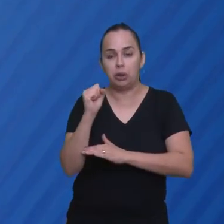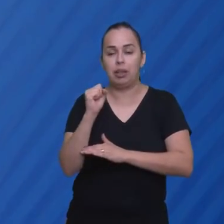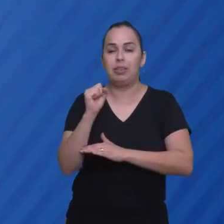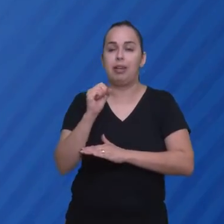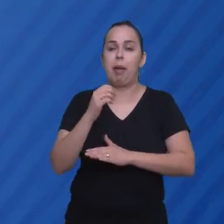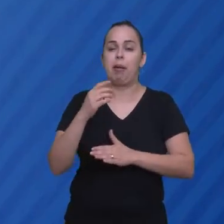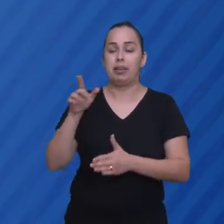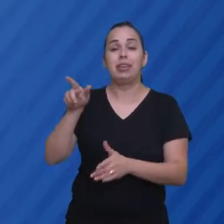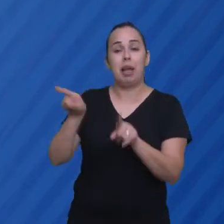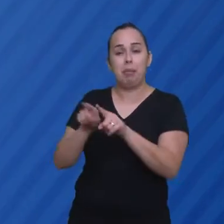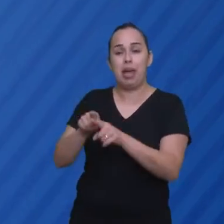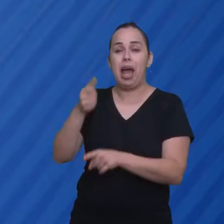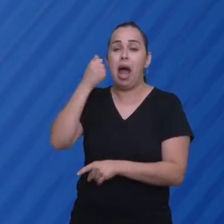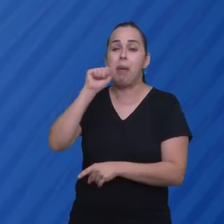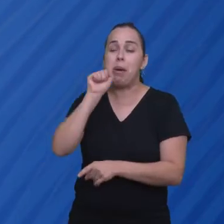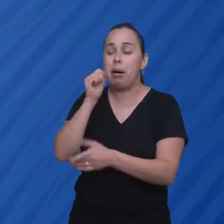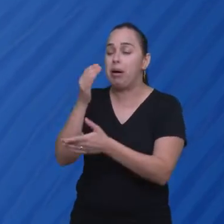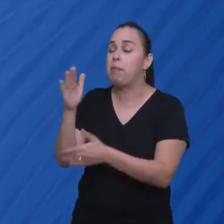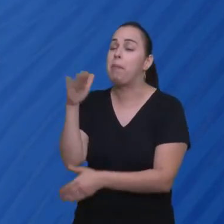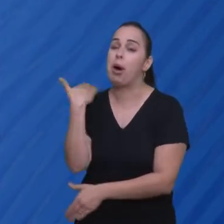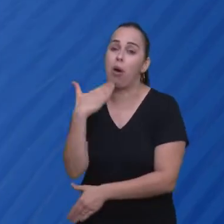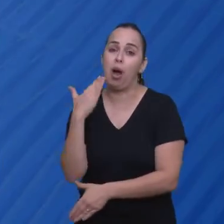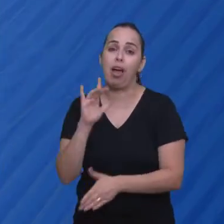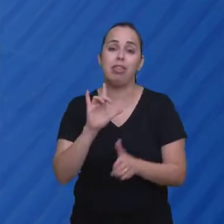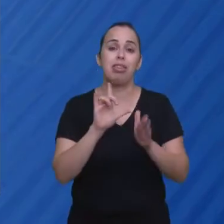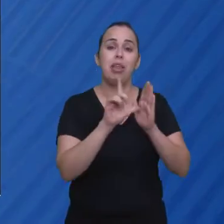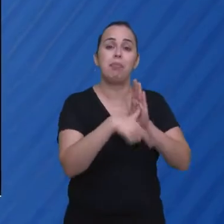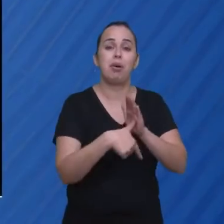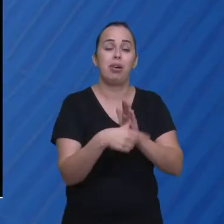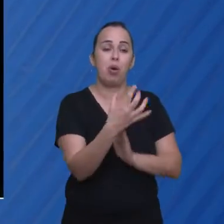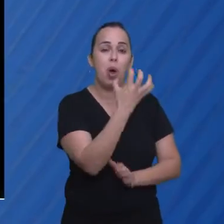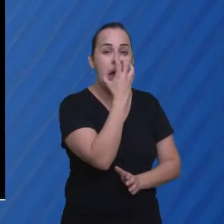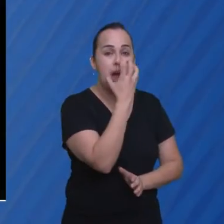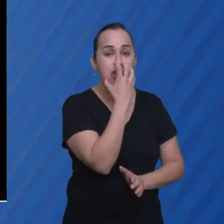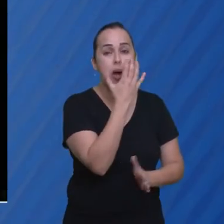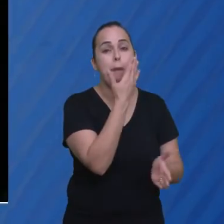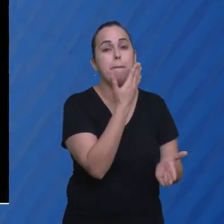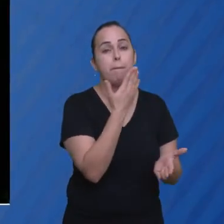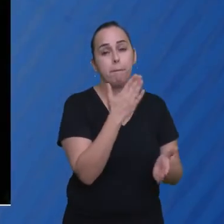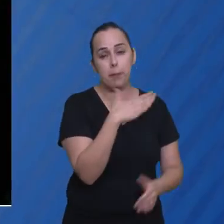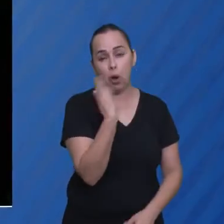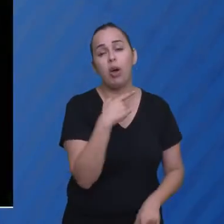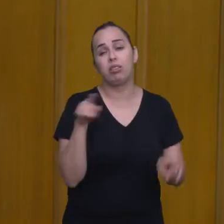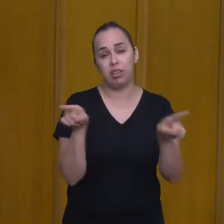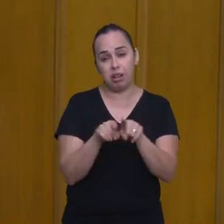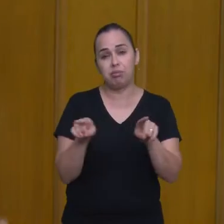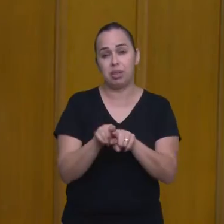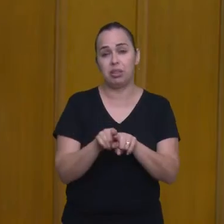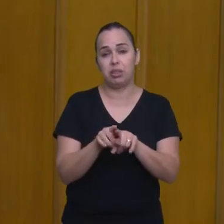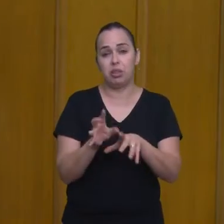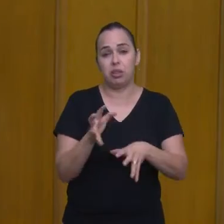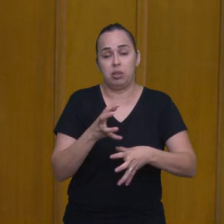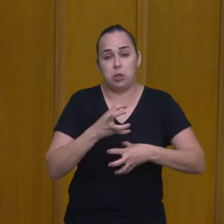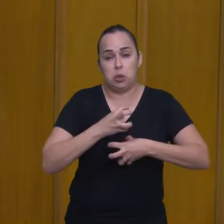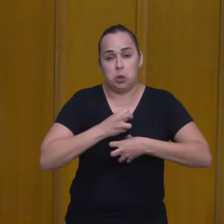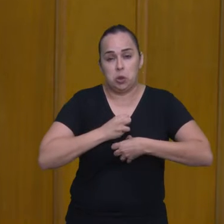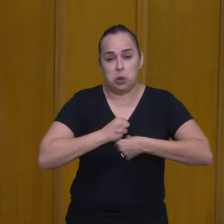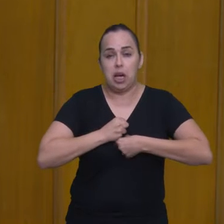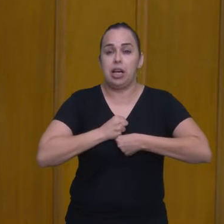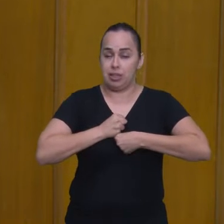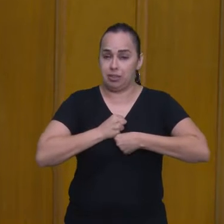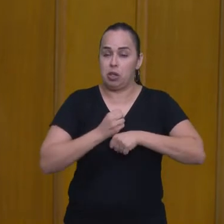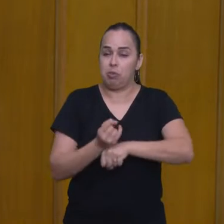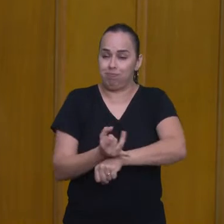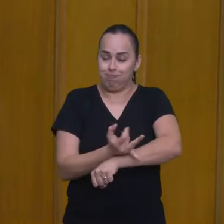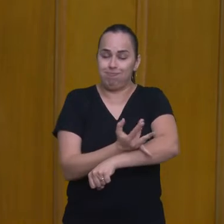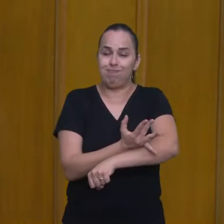vírus, ele perdeu a mãe. Pouco tempo depois, sofreu com a perda dos seus cachorros, que faleceram, situações que agravaram o